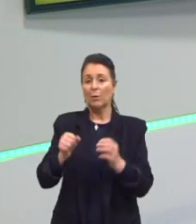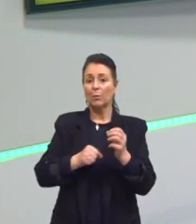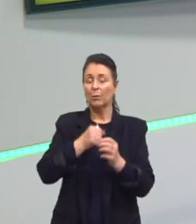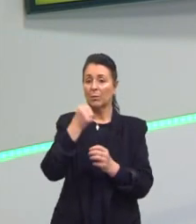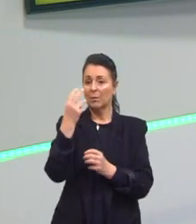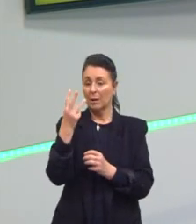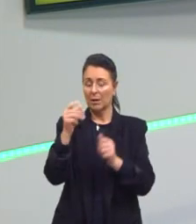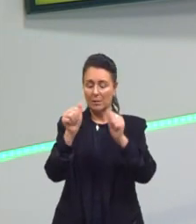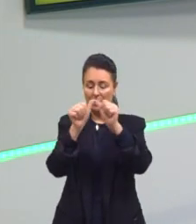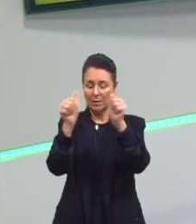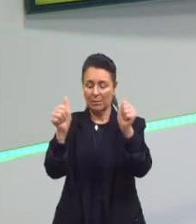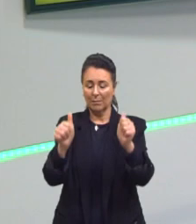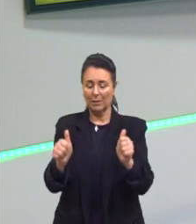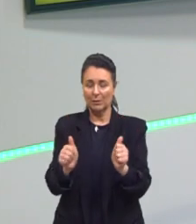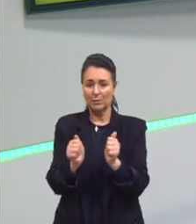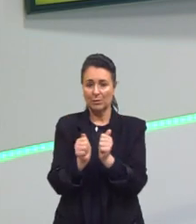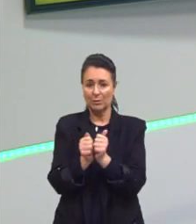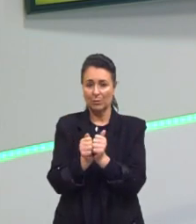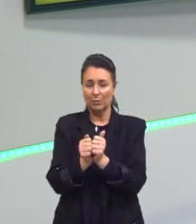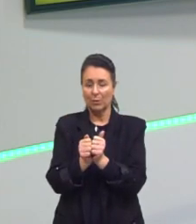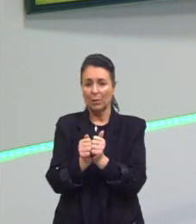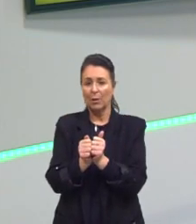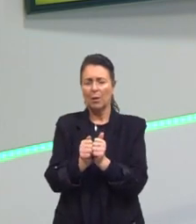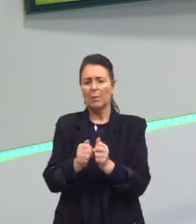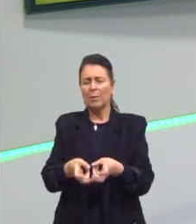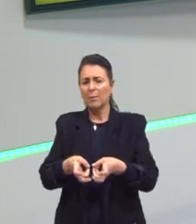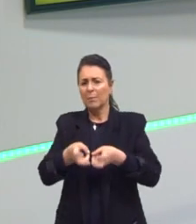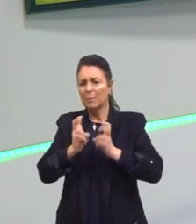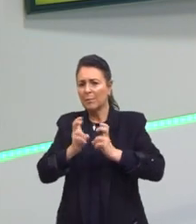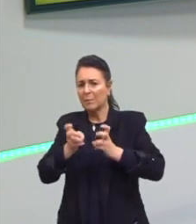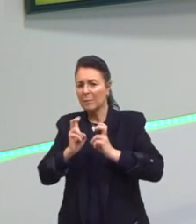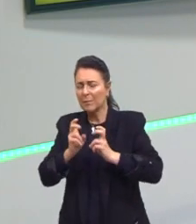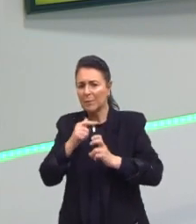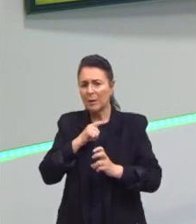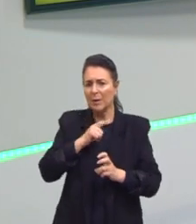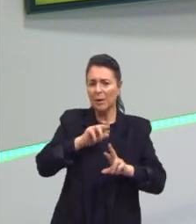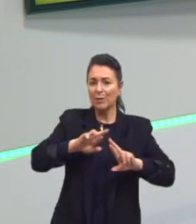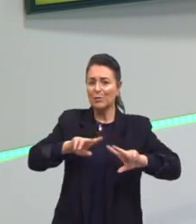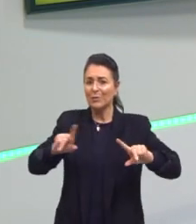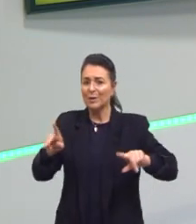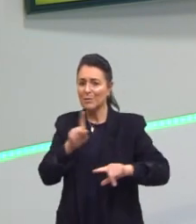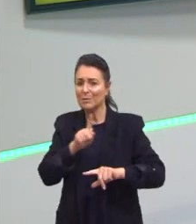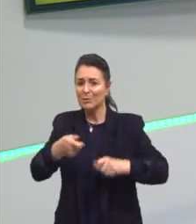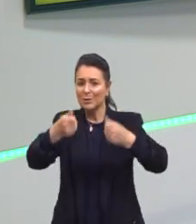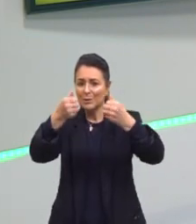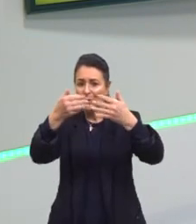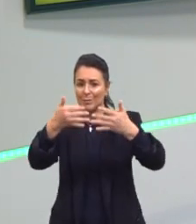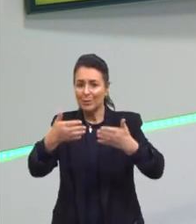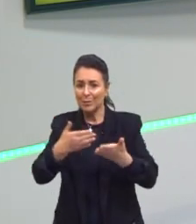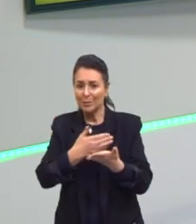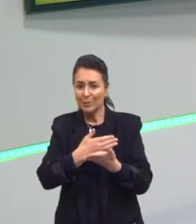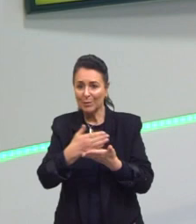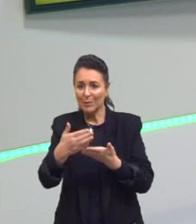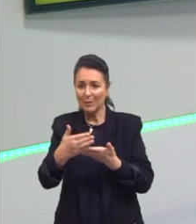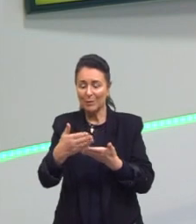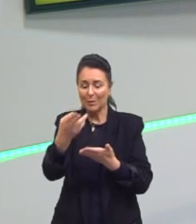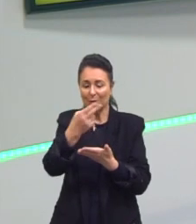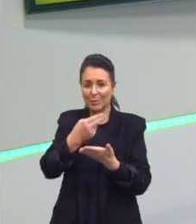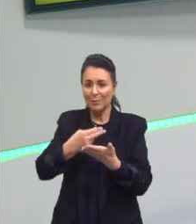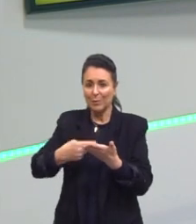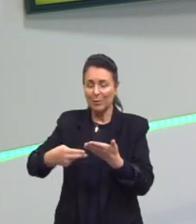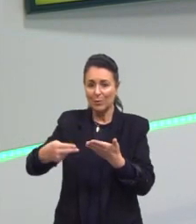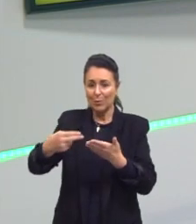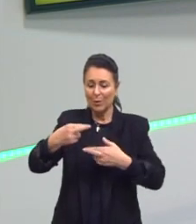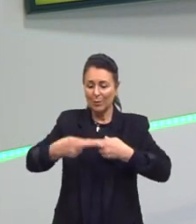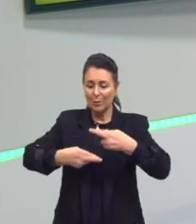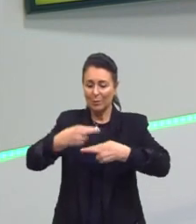imagens aqui lado a lado para que a gente possa perceber essa diferença que eu falei lá no início né da pintura renascentista